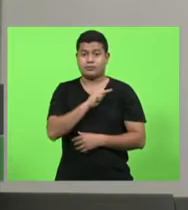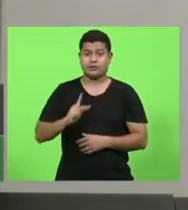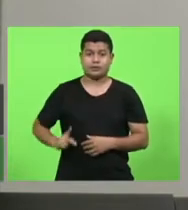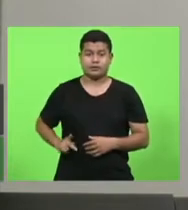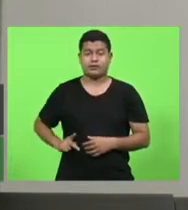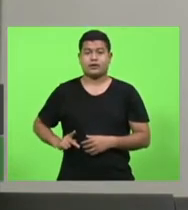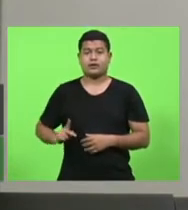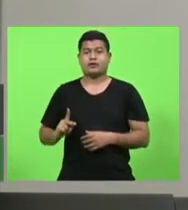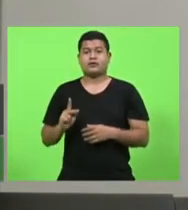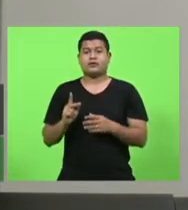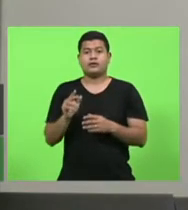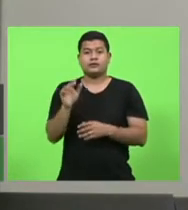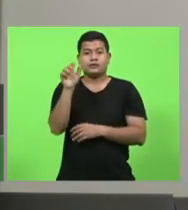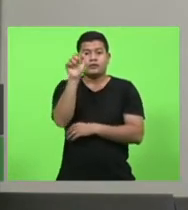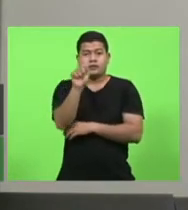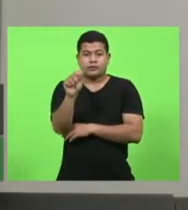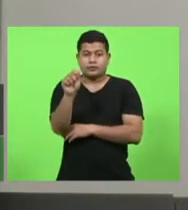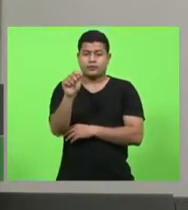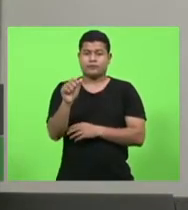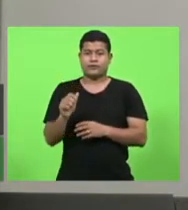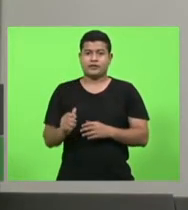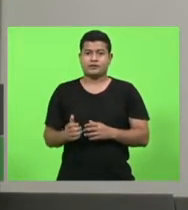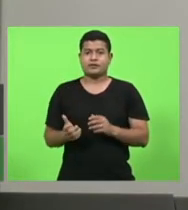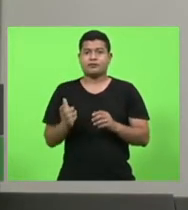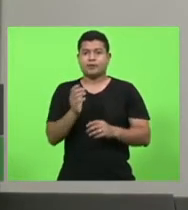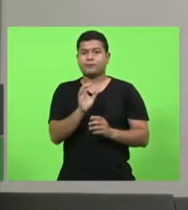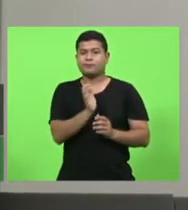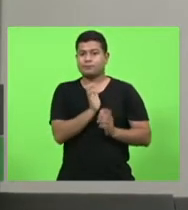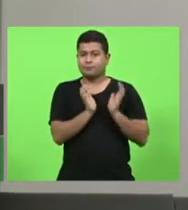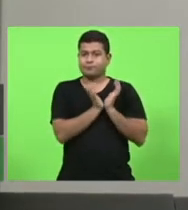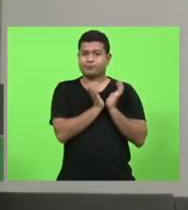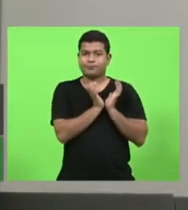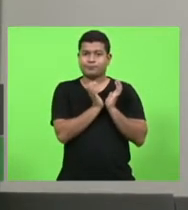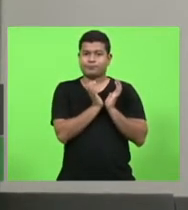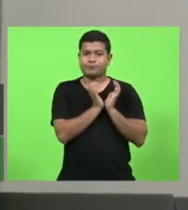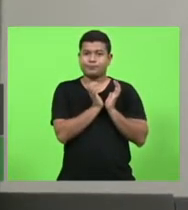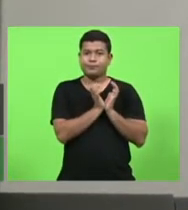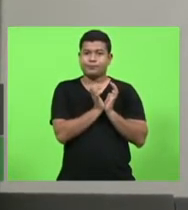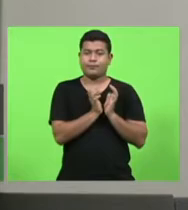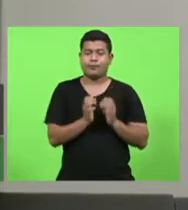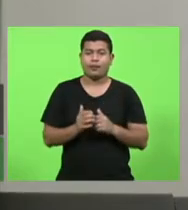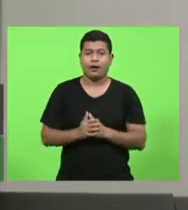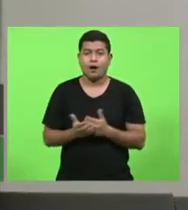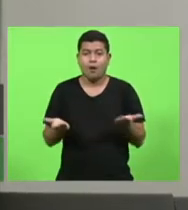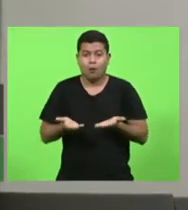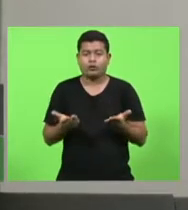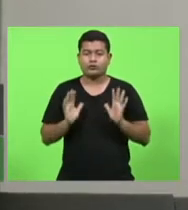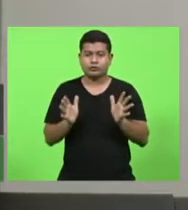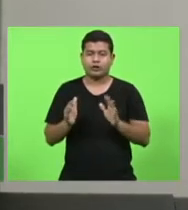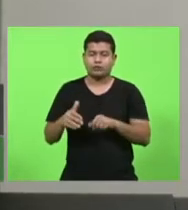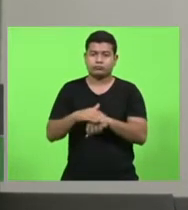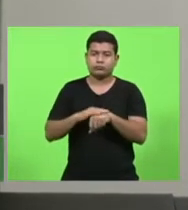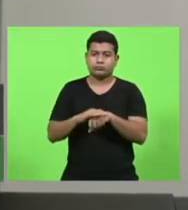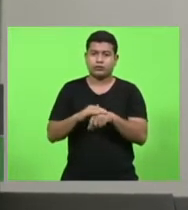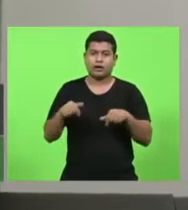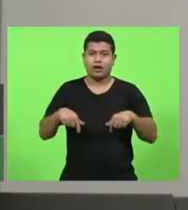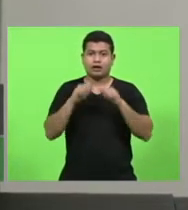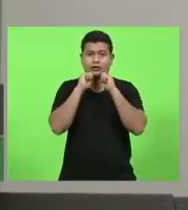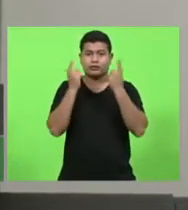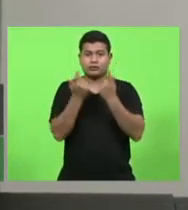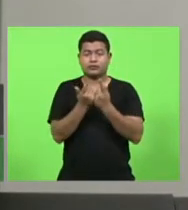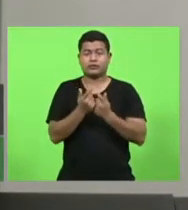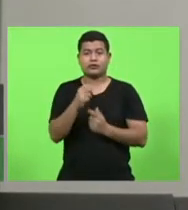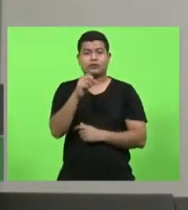das APAES, com quem nós estivemos hoje aqui na Assembleia. Suelen